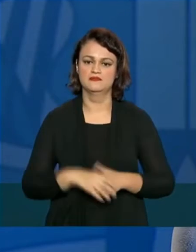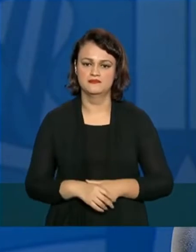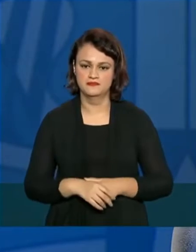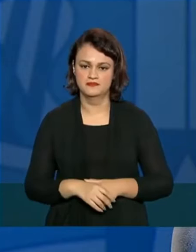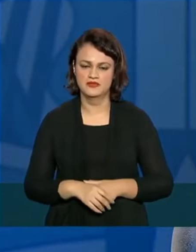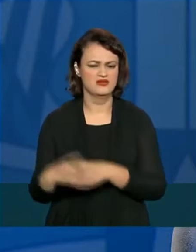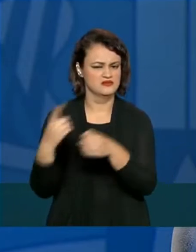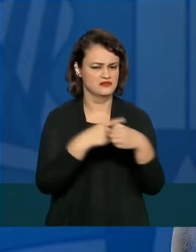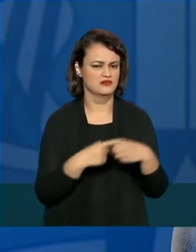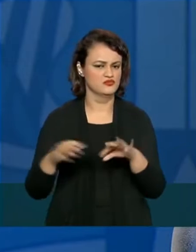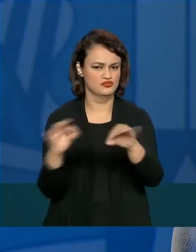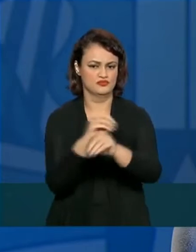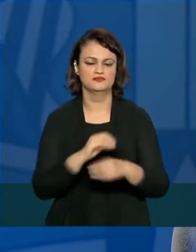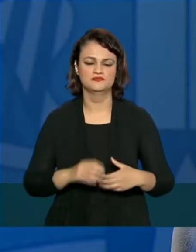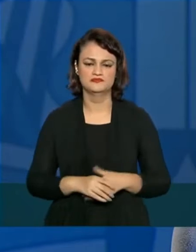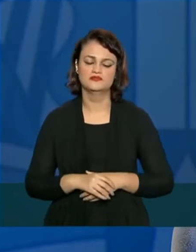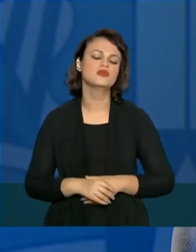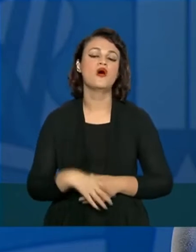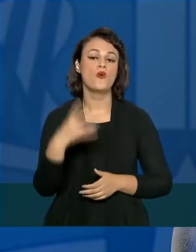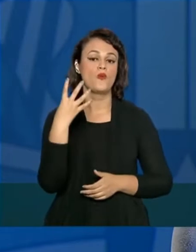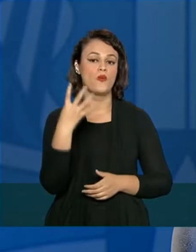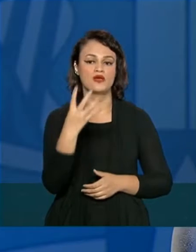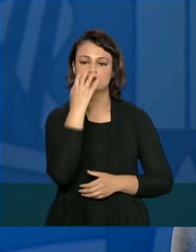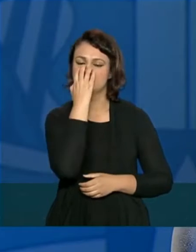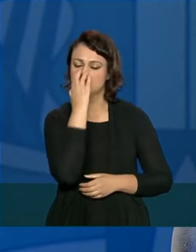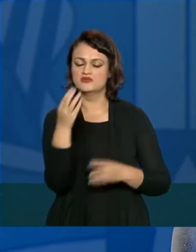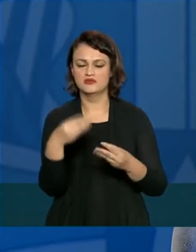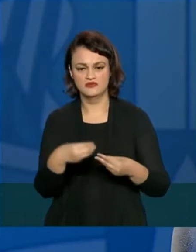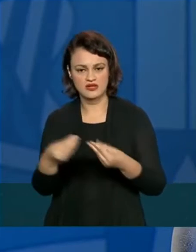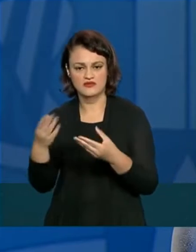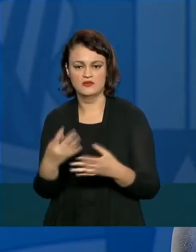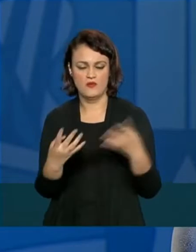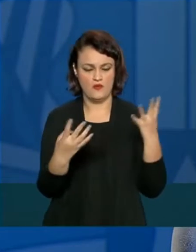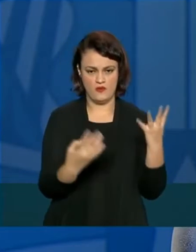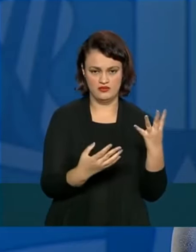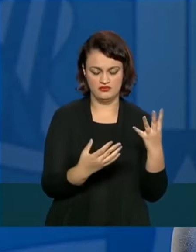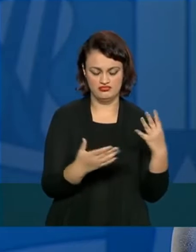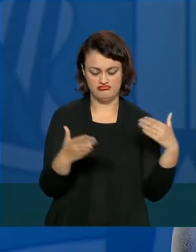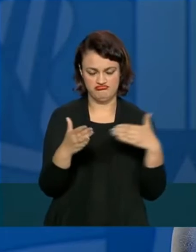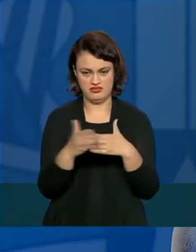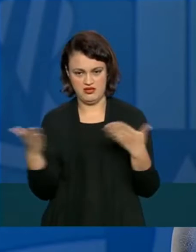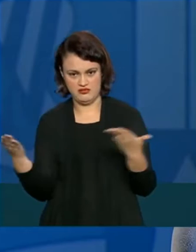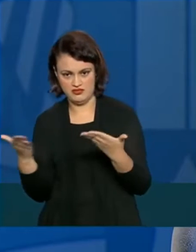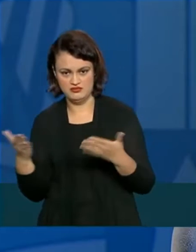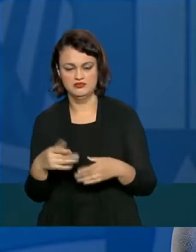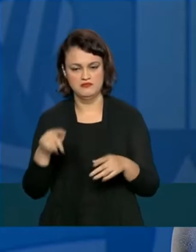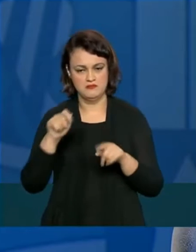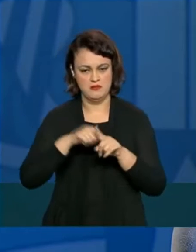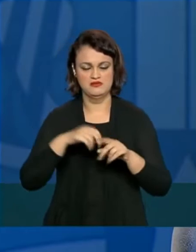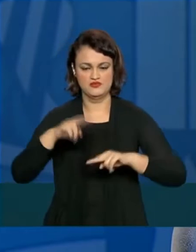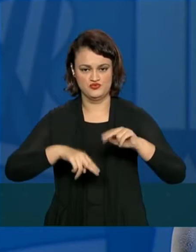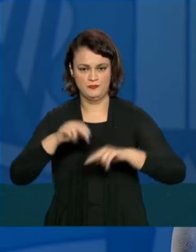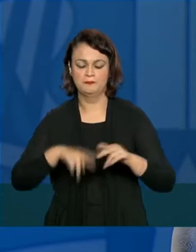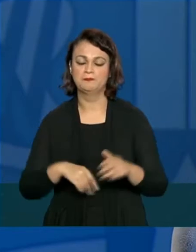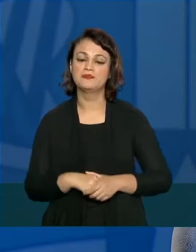todos os municípios. 4 ventiladores entregues entre 9 de junho e 15 de junho. Eu lembro que esse material que a gente mostra